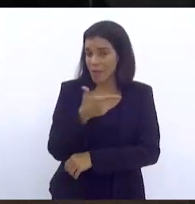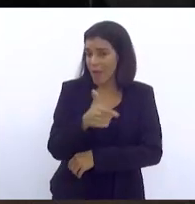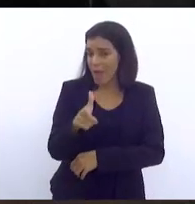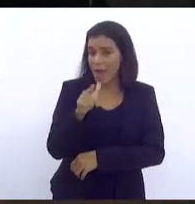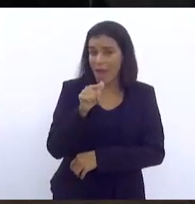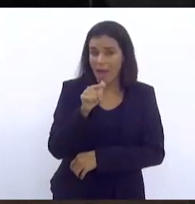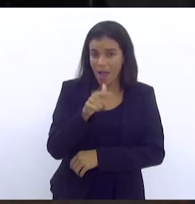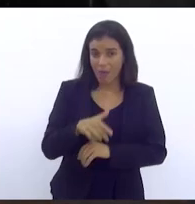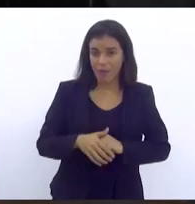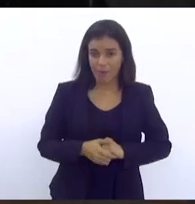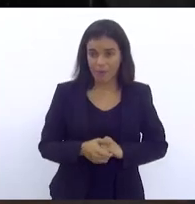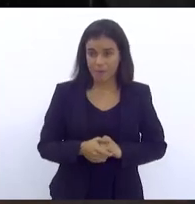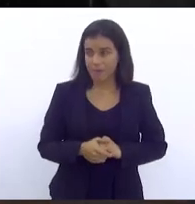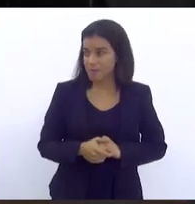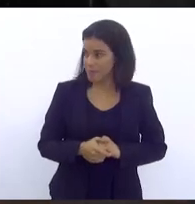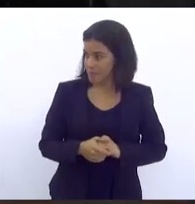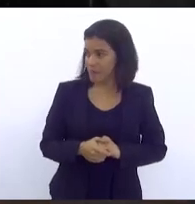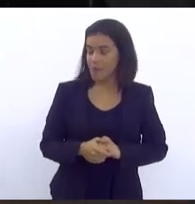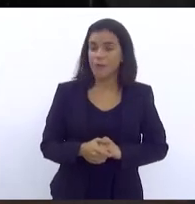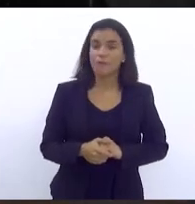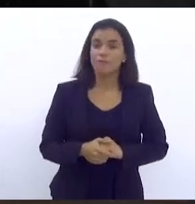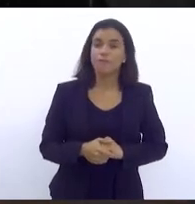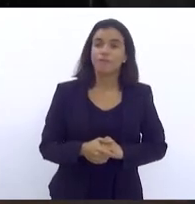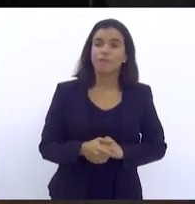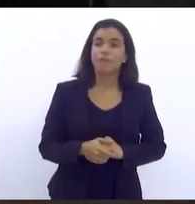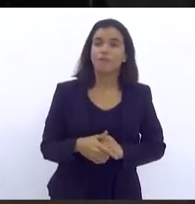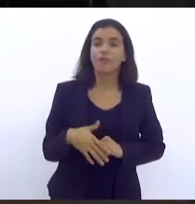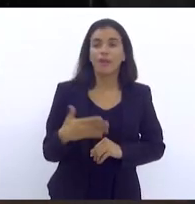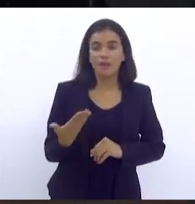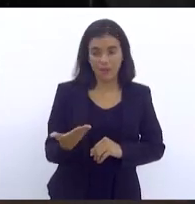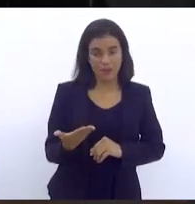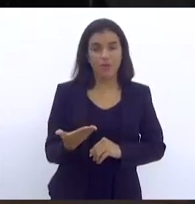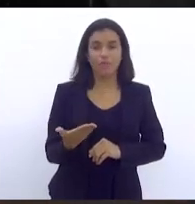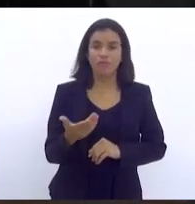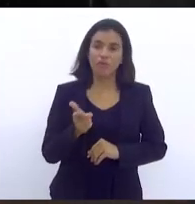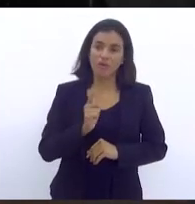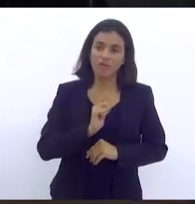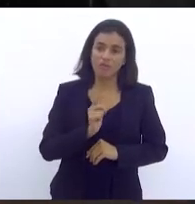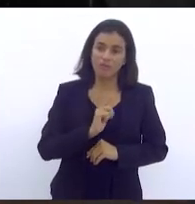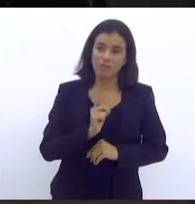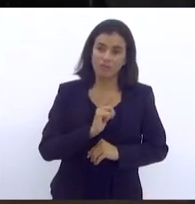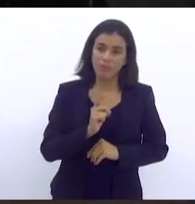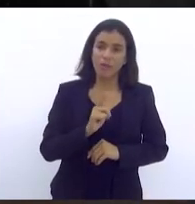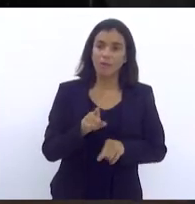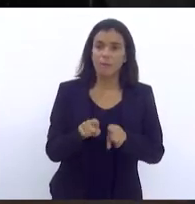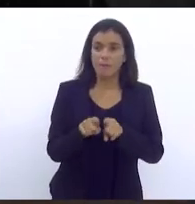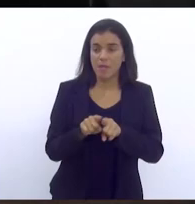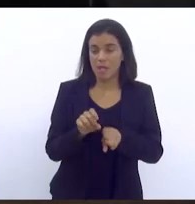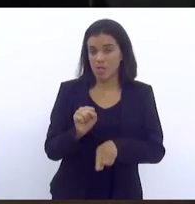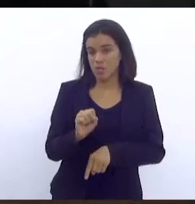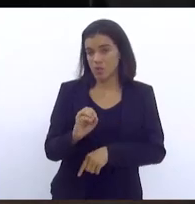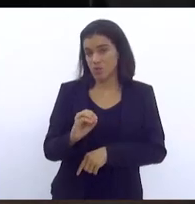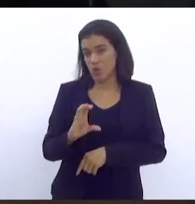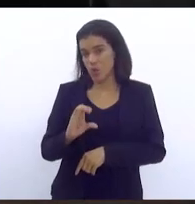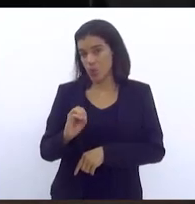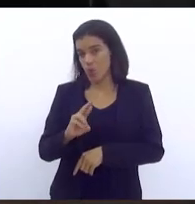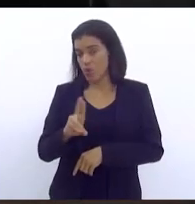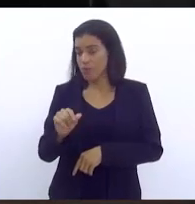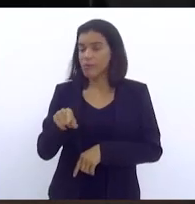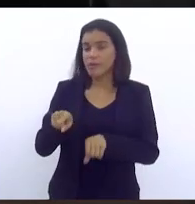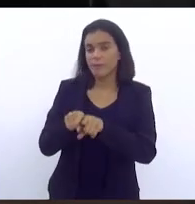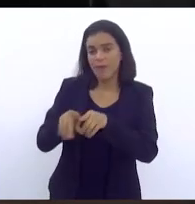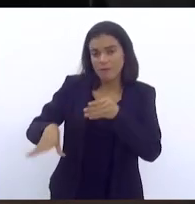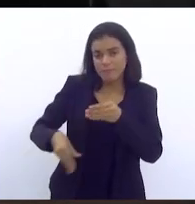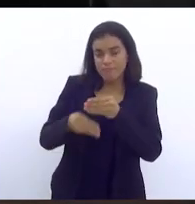então eh a gente vai ter em breve aqui a a Socorro que ela vai continuar falando